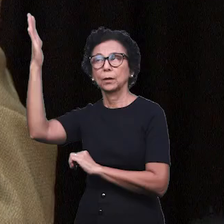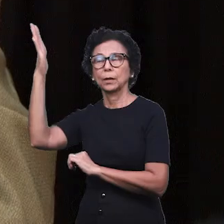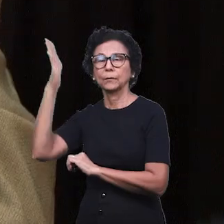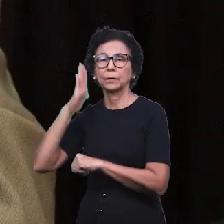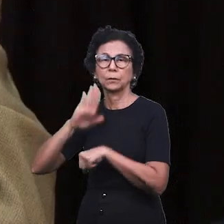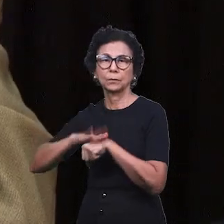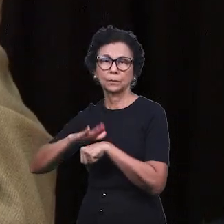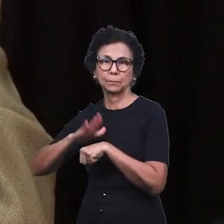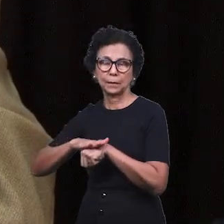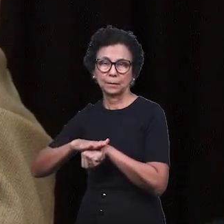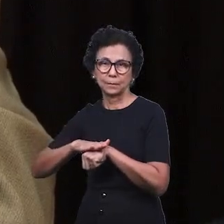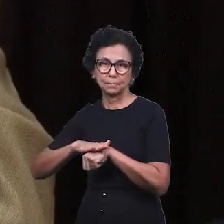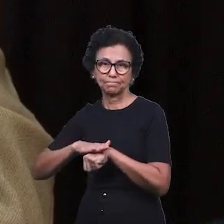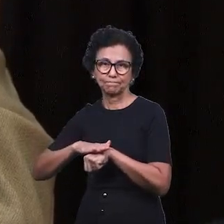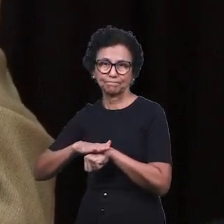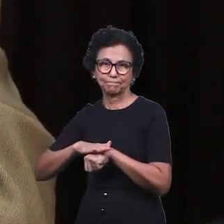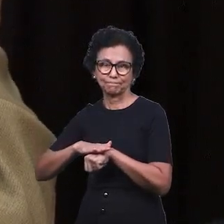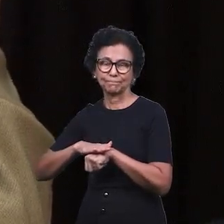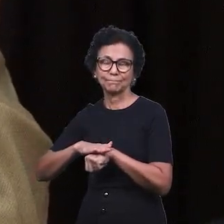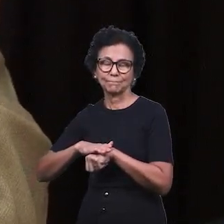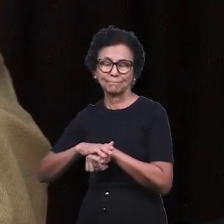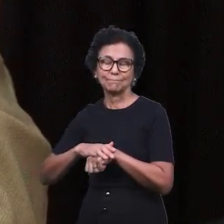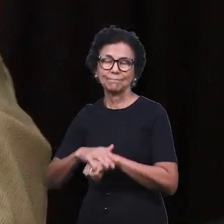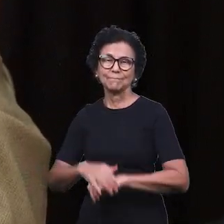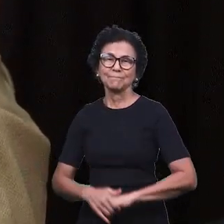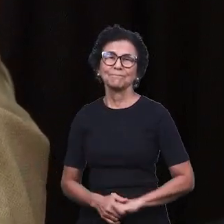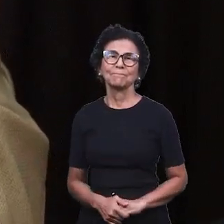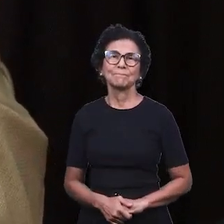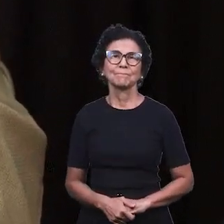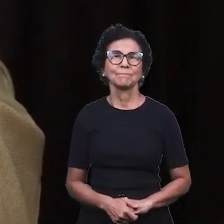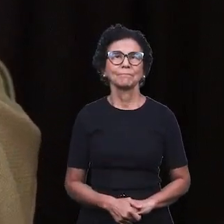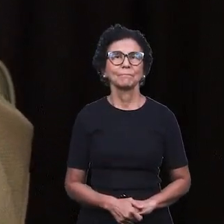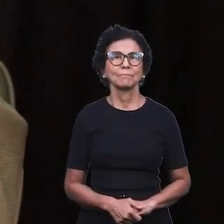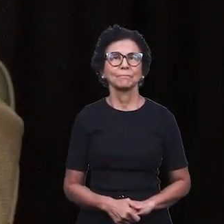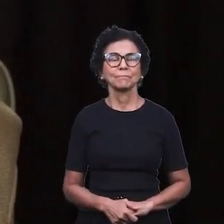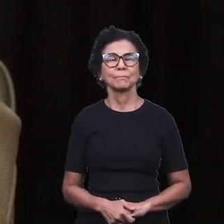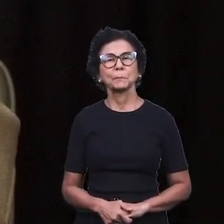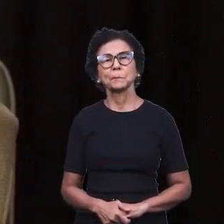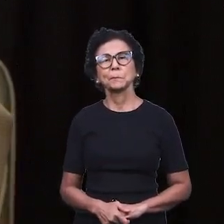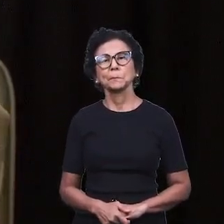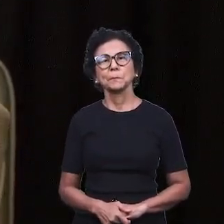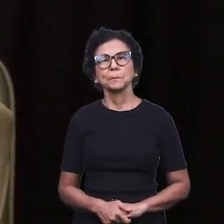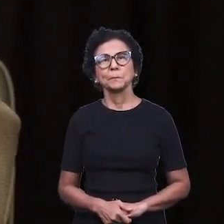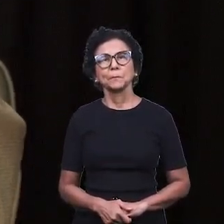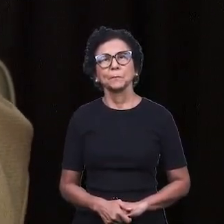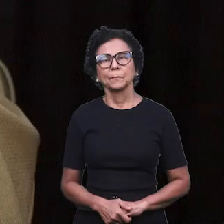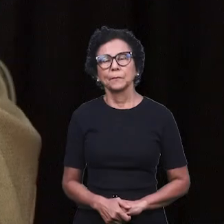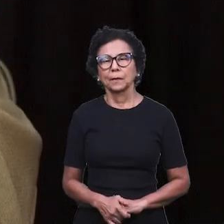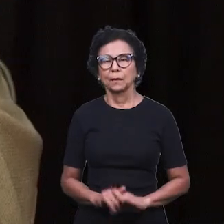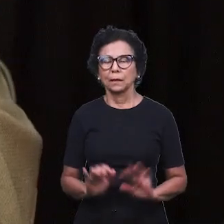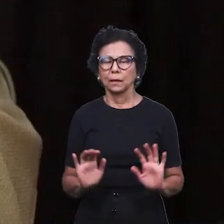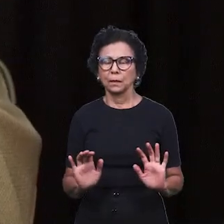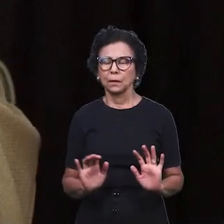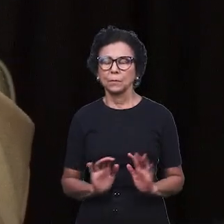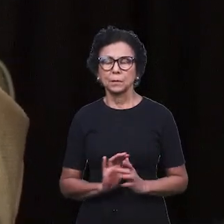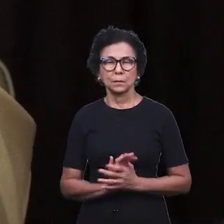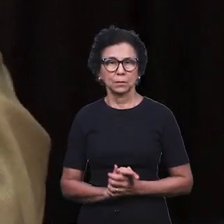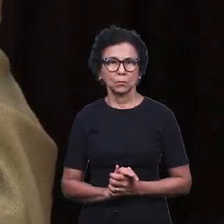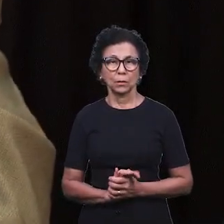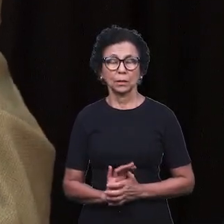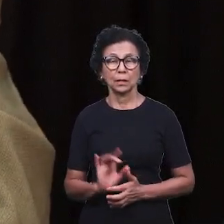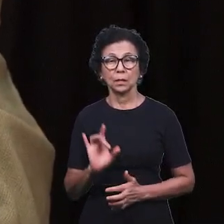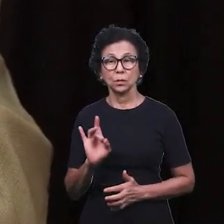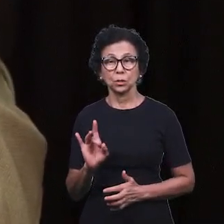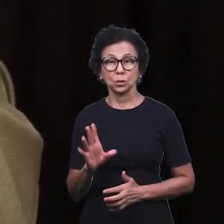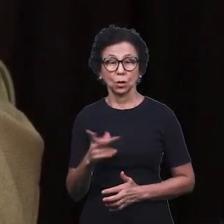veja que maravilha. O Senhor não estabeleceu essa condição para simplesmente o pastor, mas toda